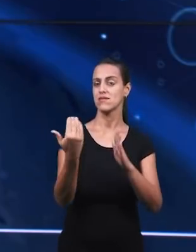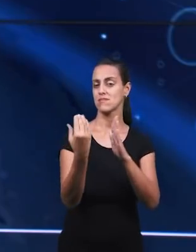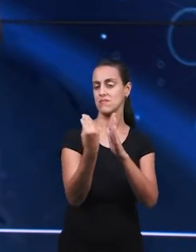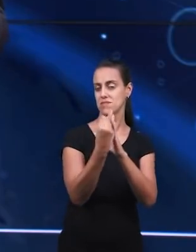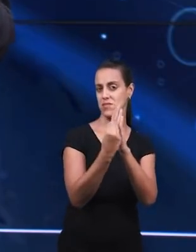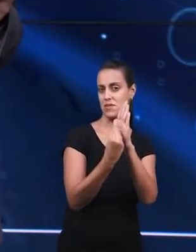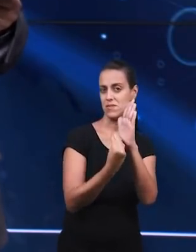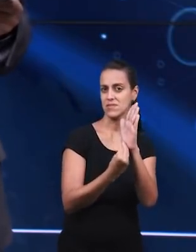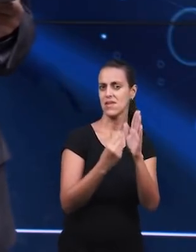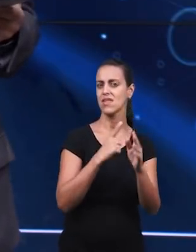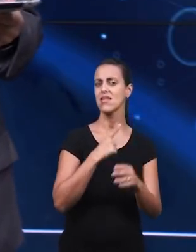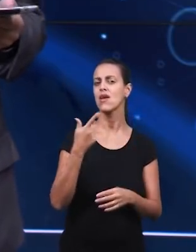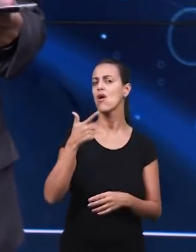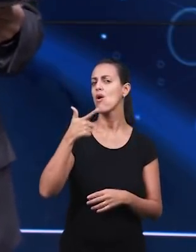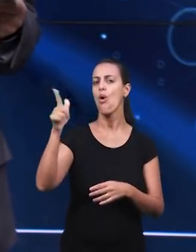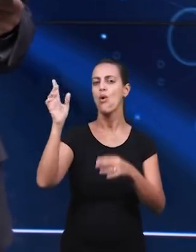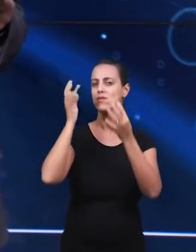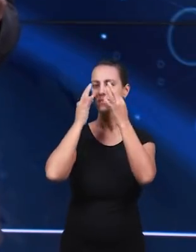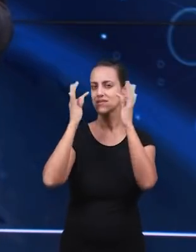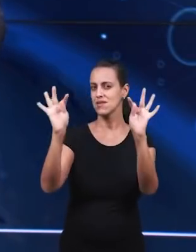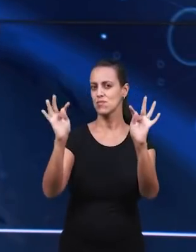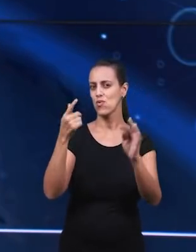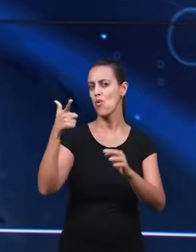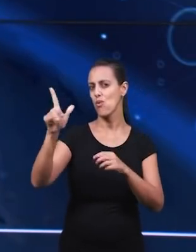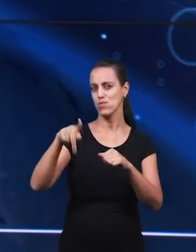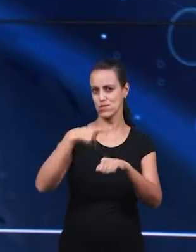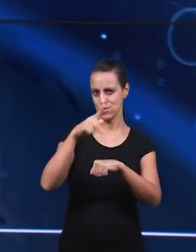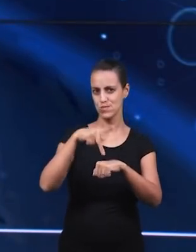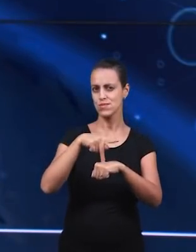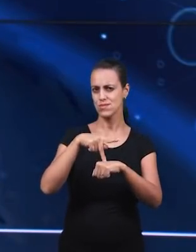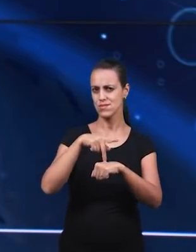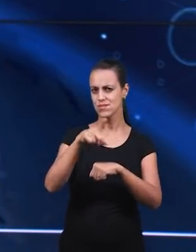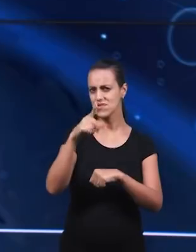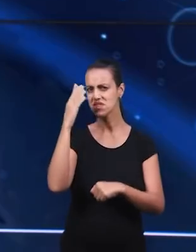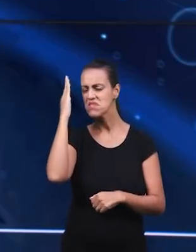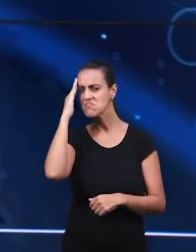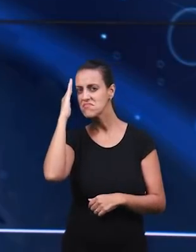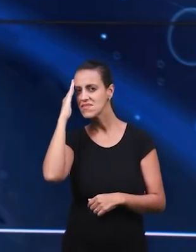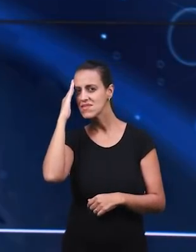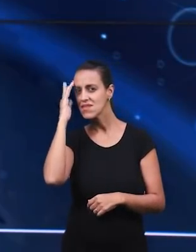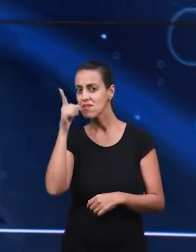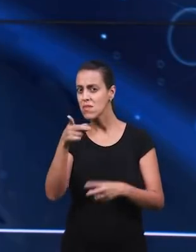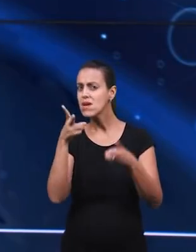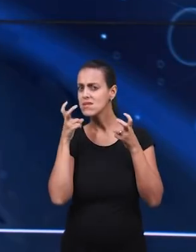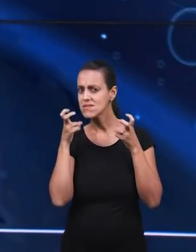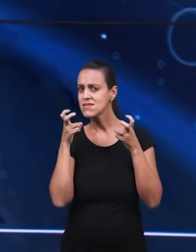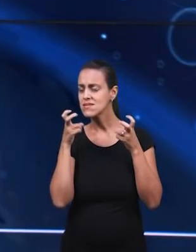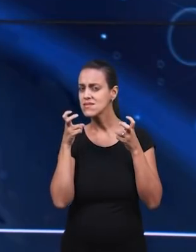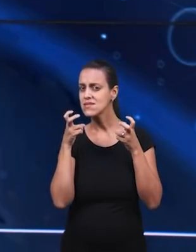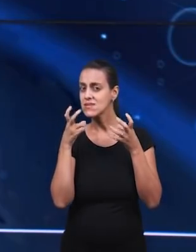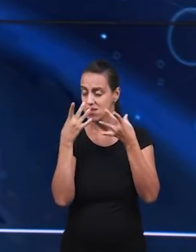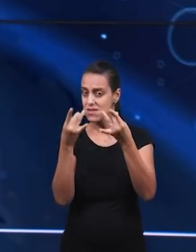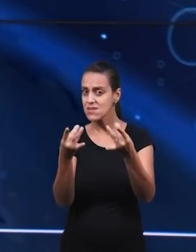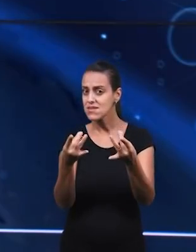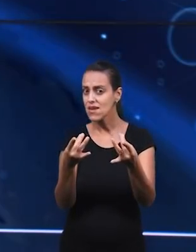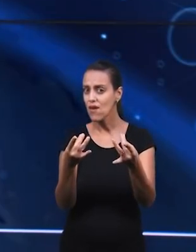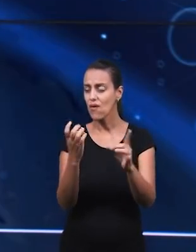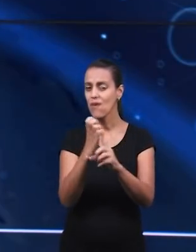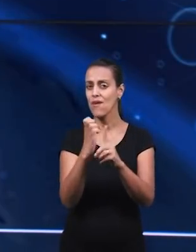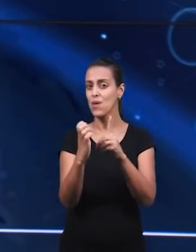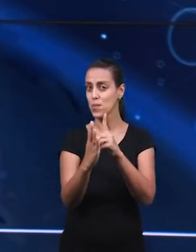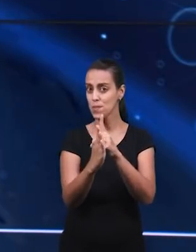naturalmente apresentar outros testemunhos de outros países para os irmãos terem uma ideia. Irmãos, prestem atenção nisso. A Escola